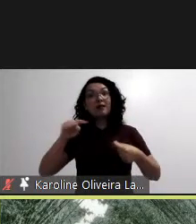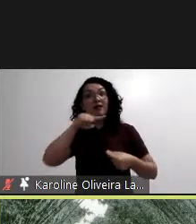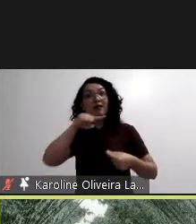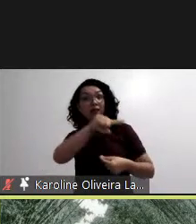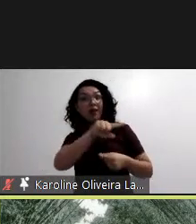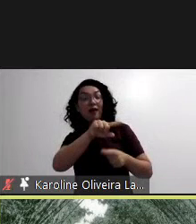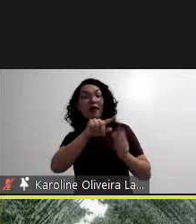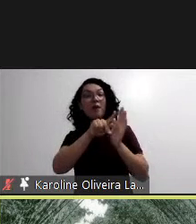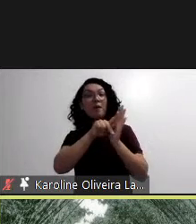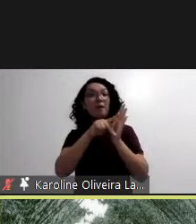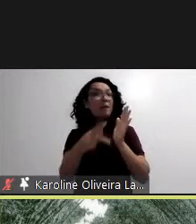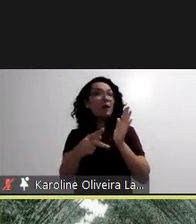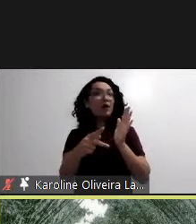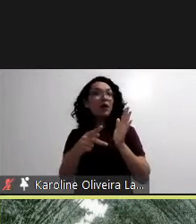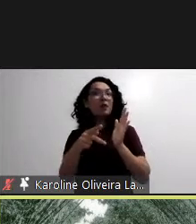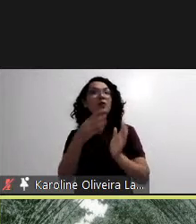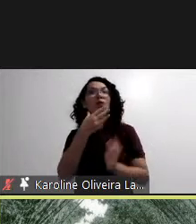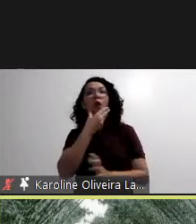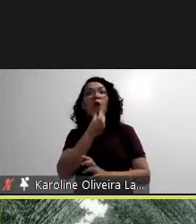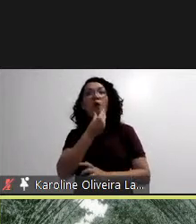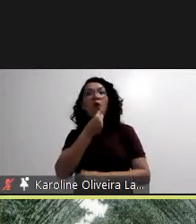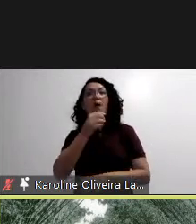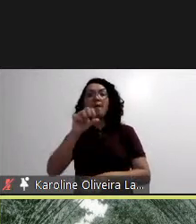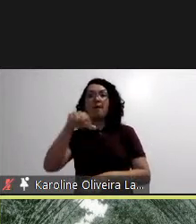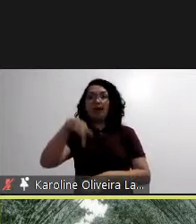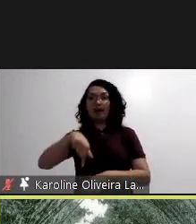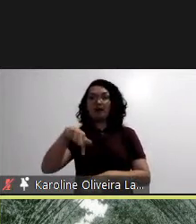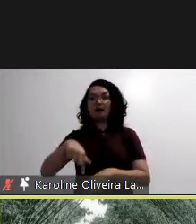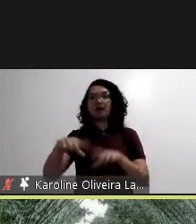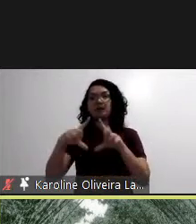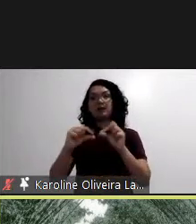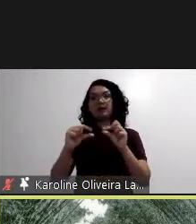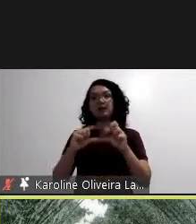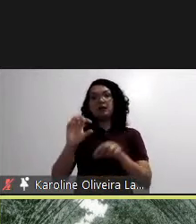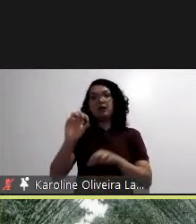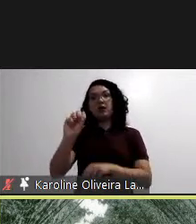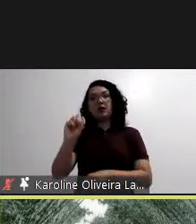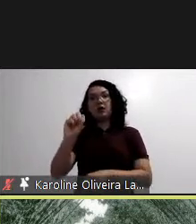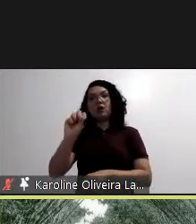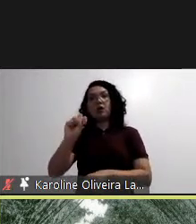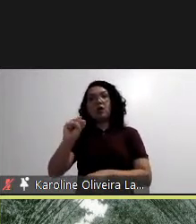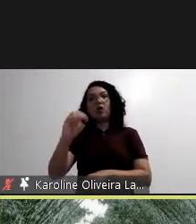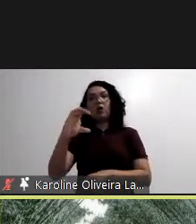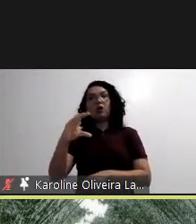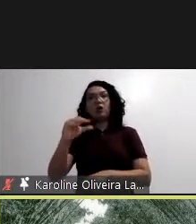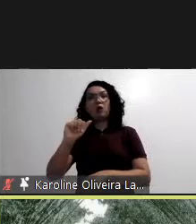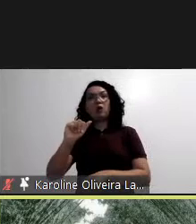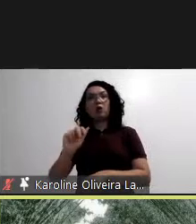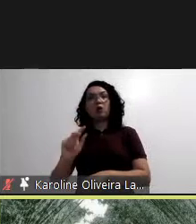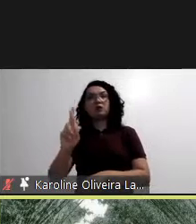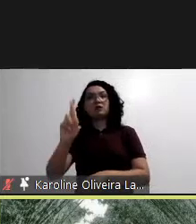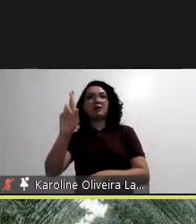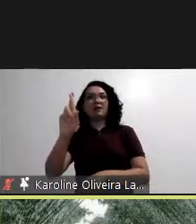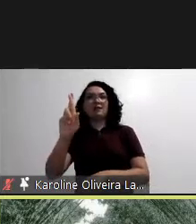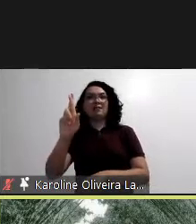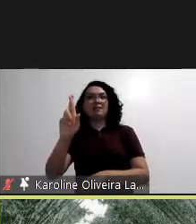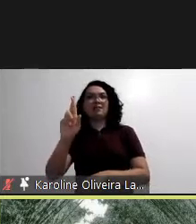Eu acho que é difícil de ler, mas é uma edição da revista Kokusai Kenchiku, de 1952,